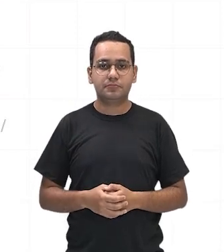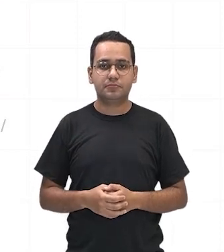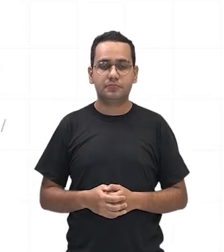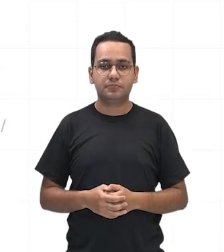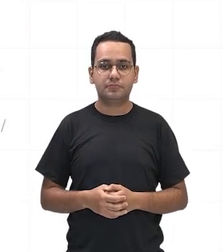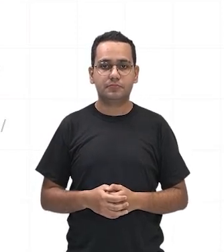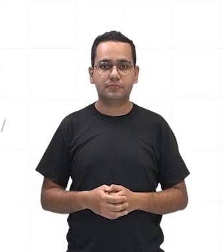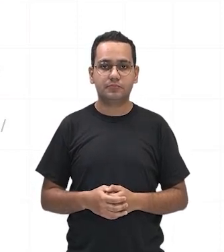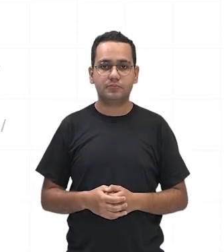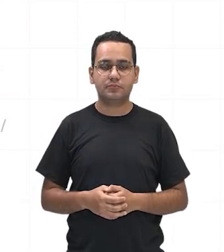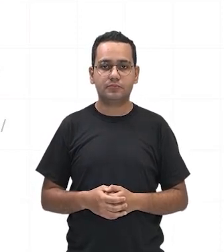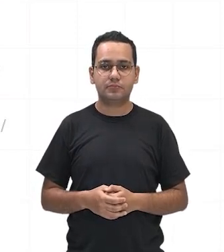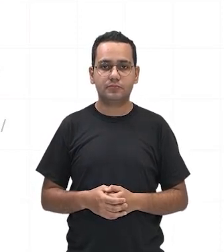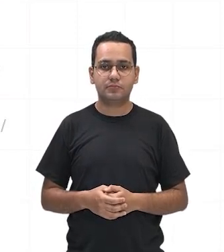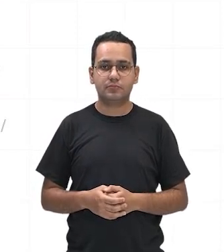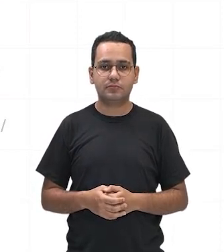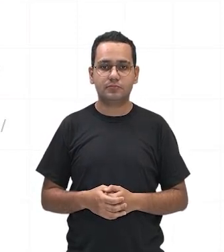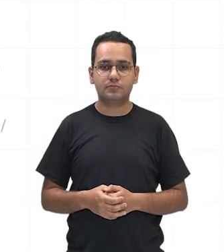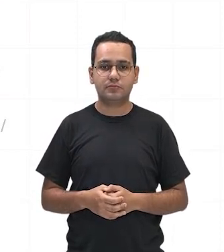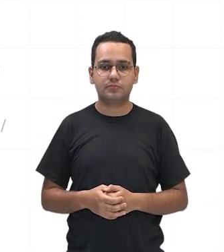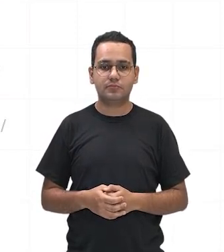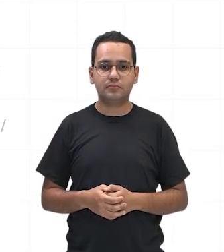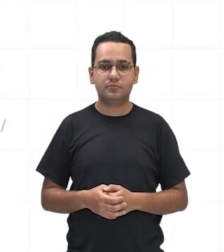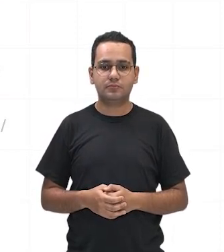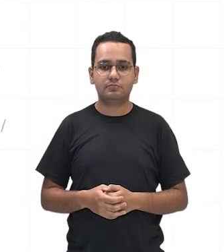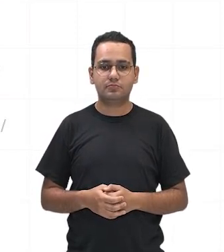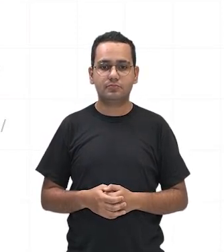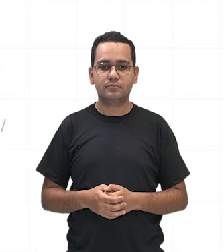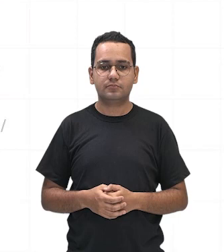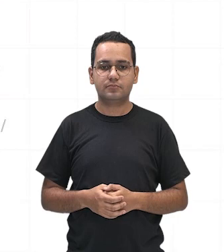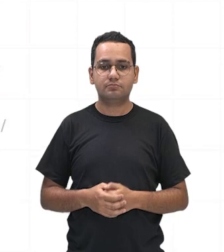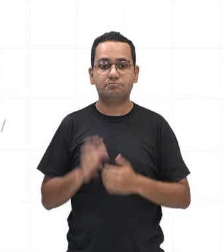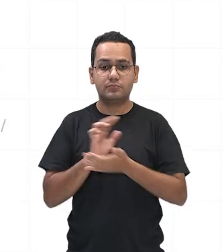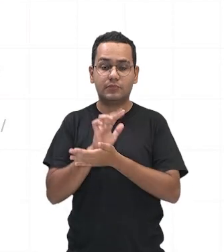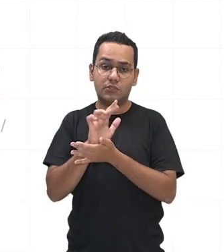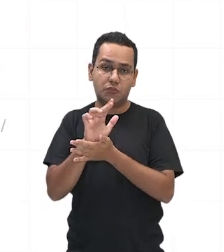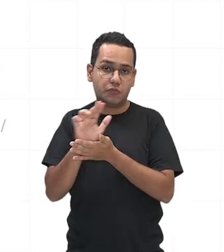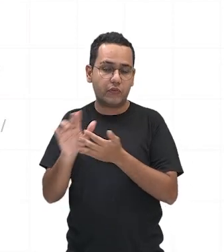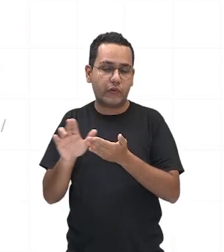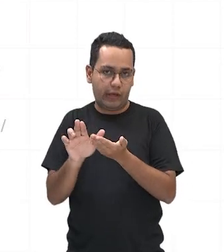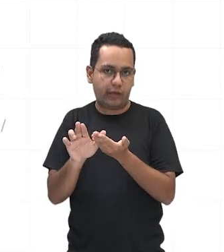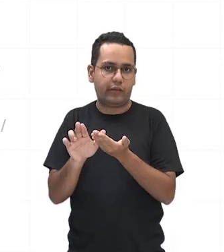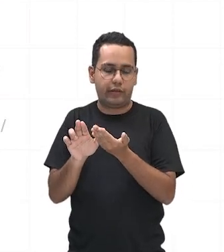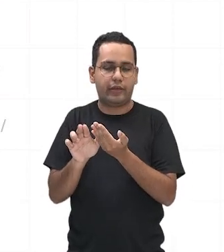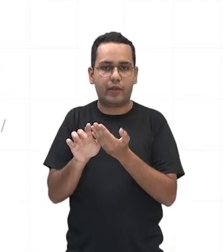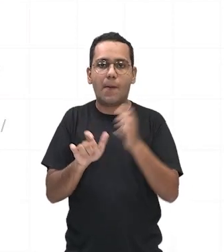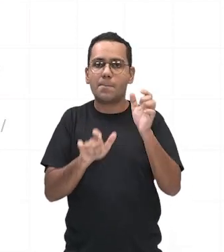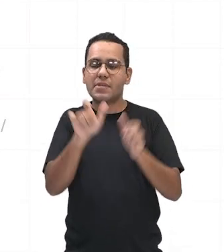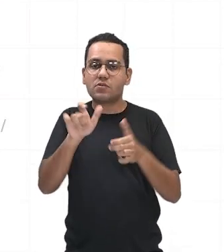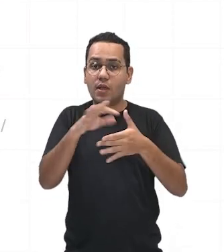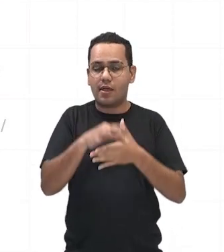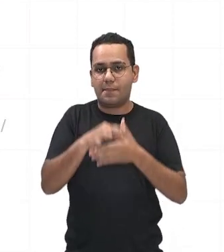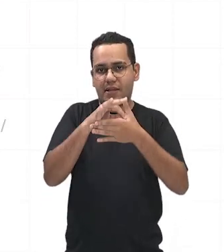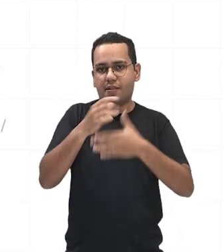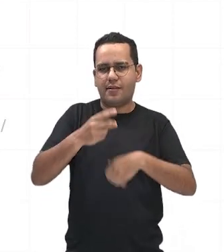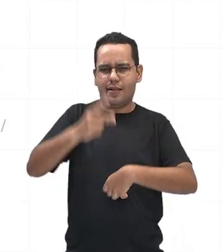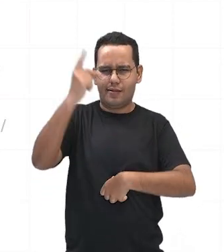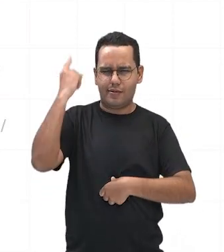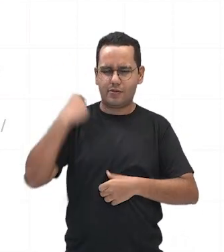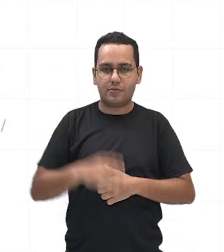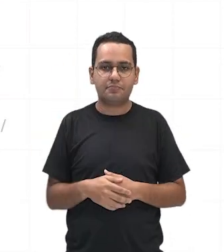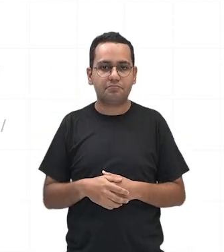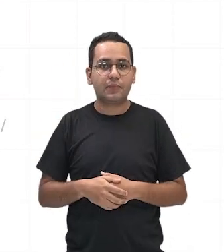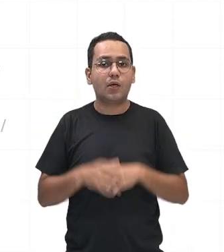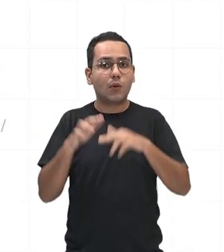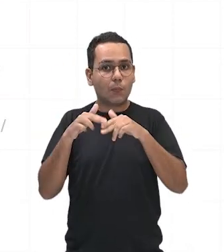Ovídio, Terêncio, Sêneca, Platão e tantos outros nomes importantes da antiguidade, eles fizeram, então, exatamente essas